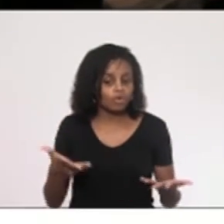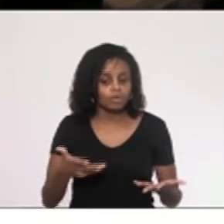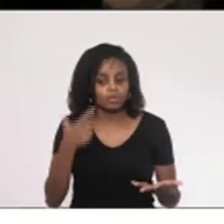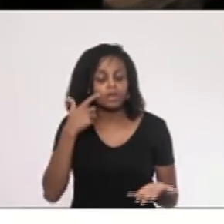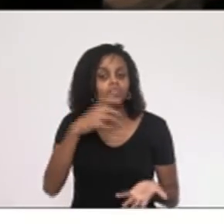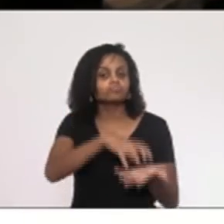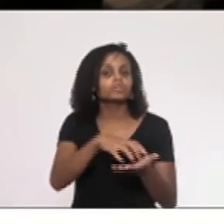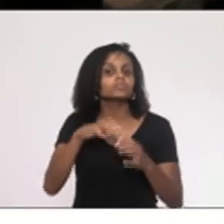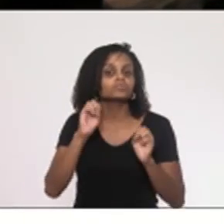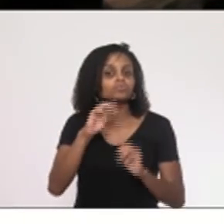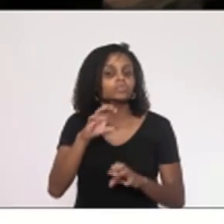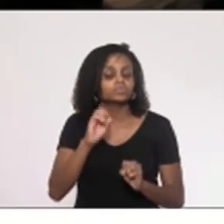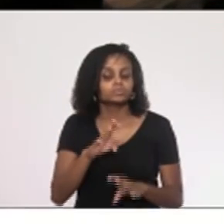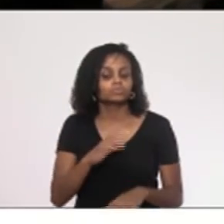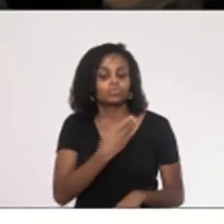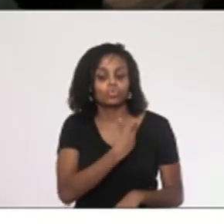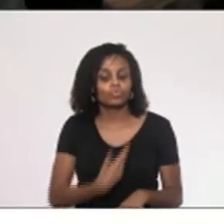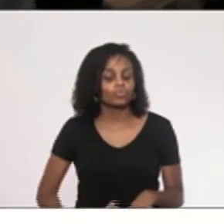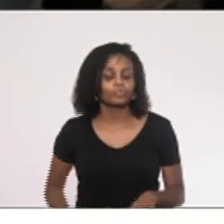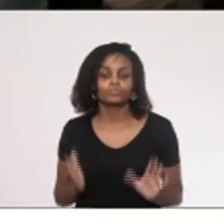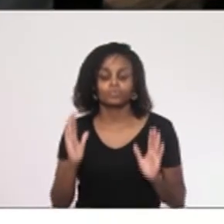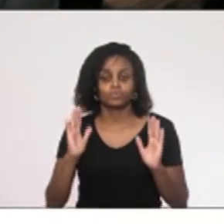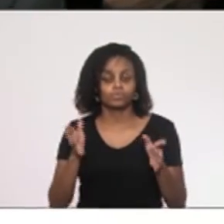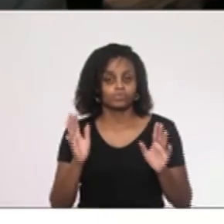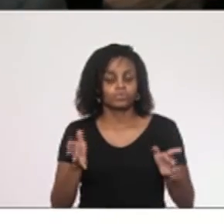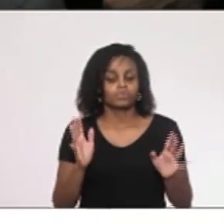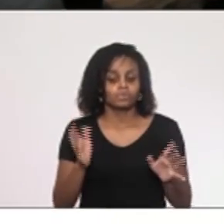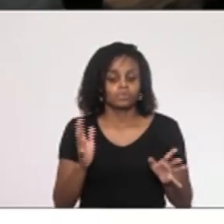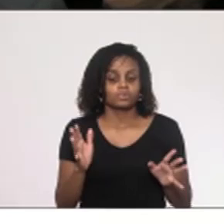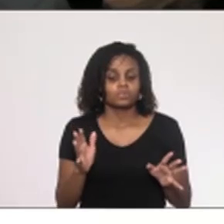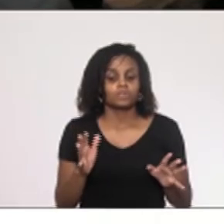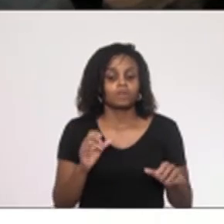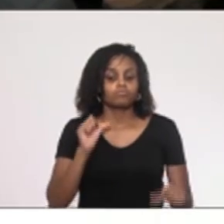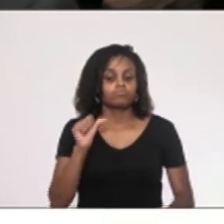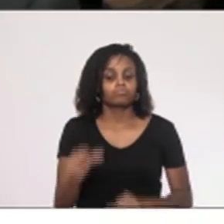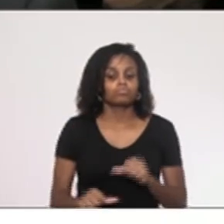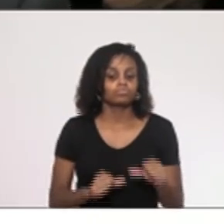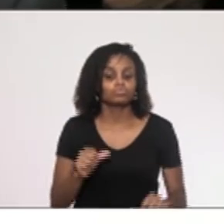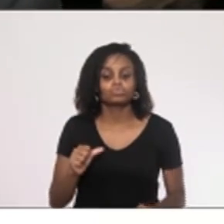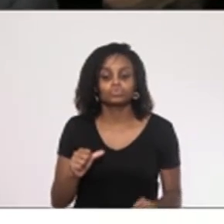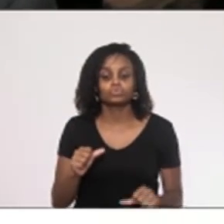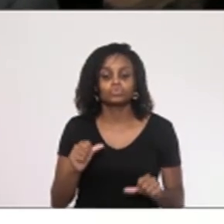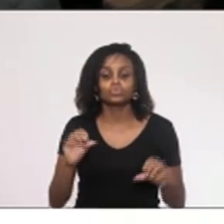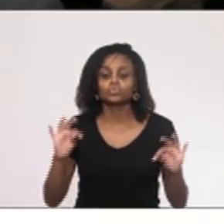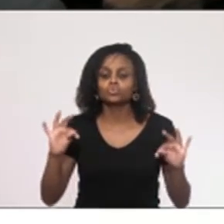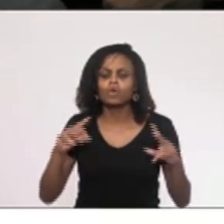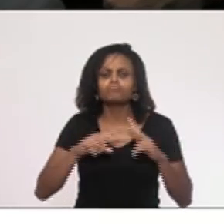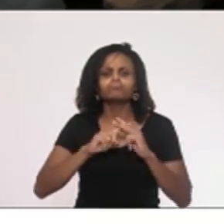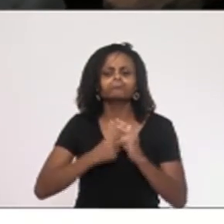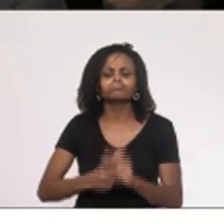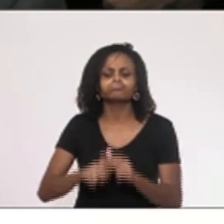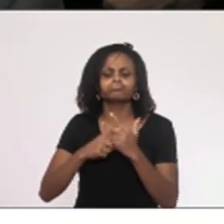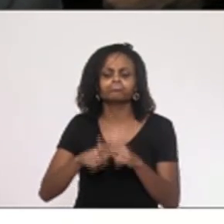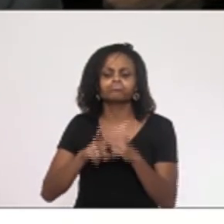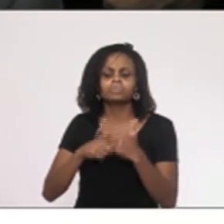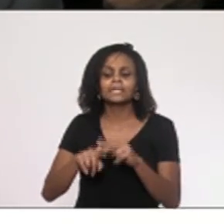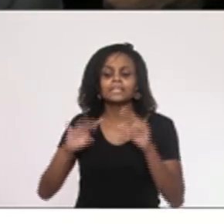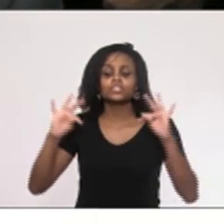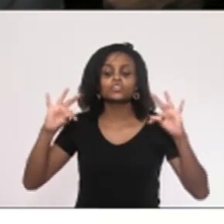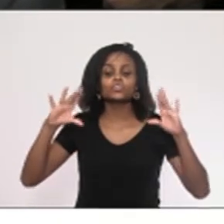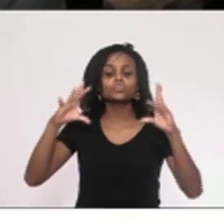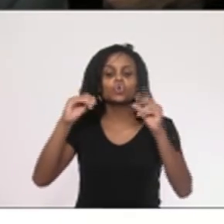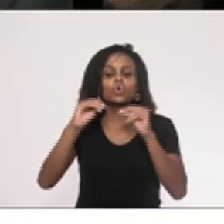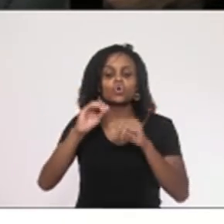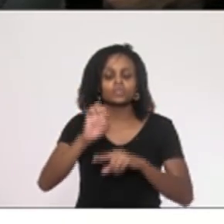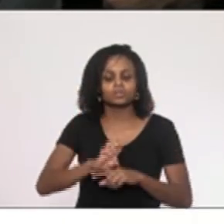educação. Um governo que já reformou todas as escolas. Todas, deputado